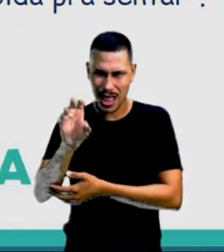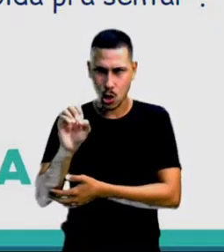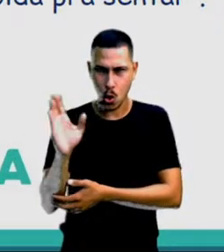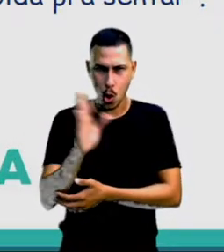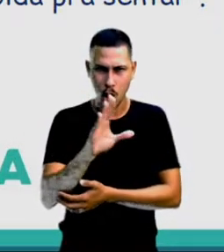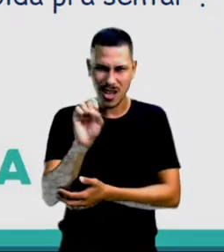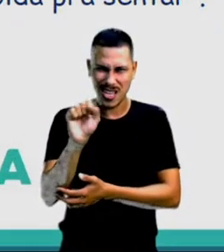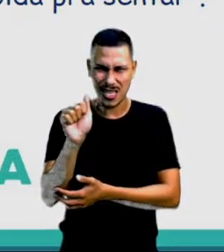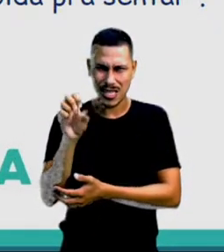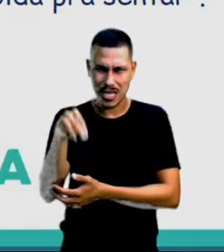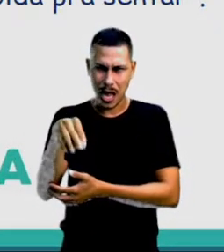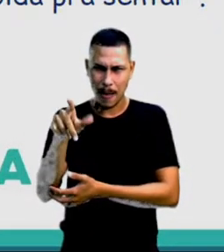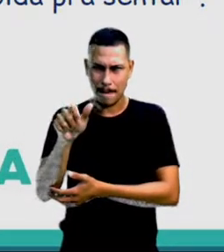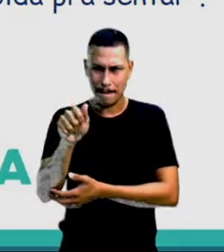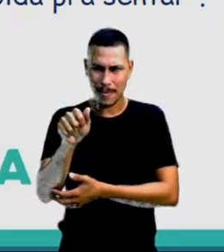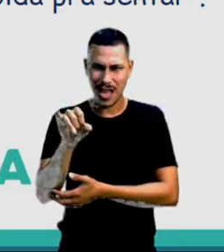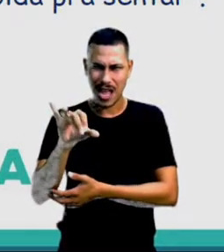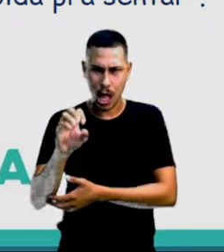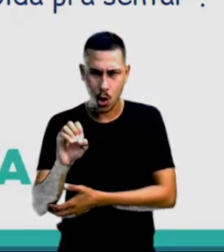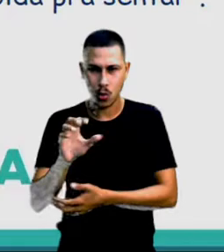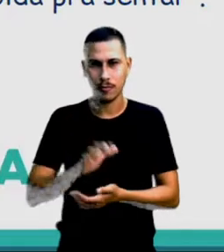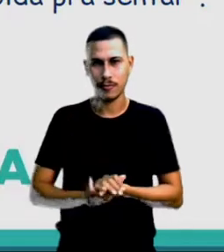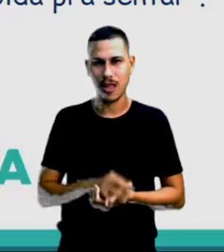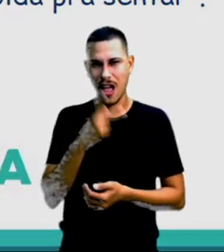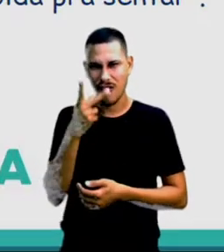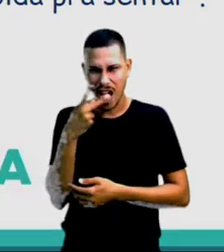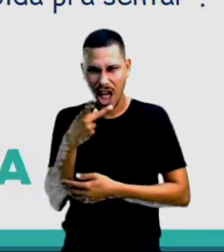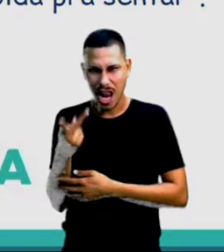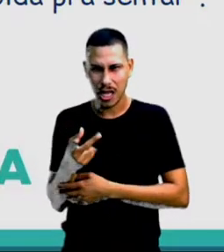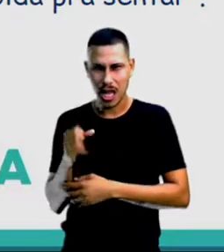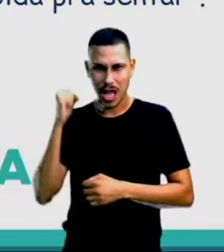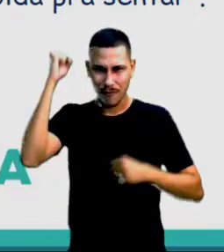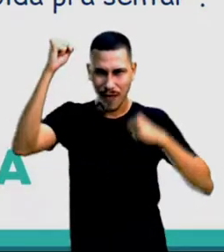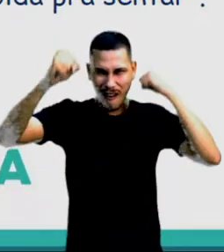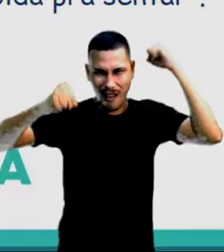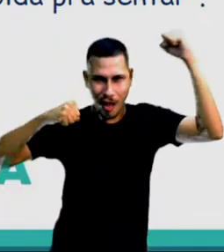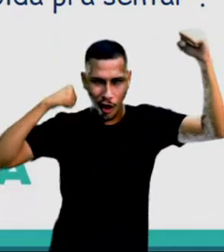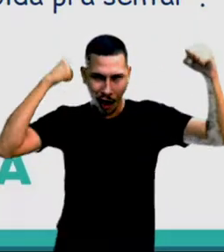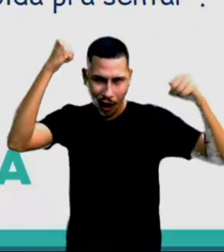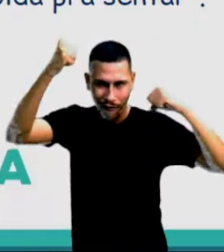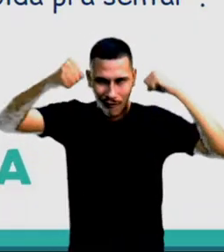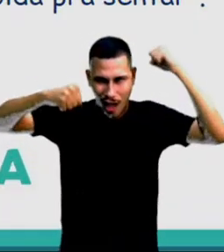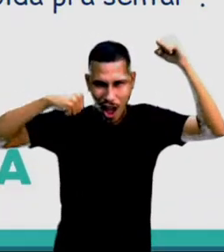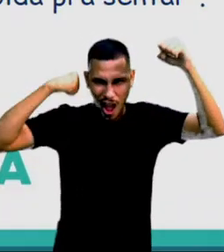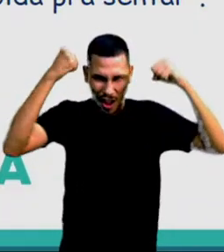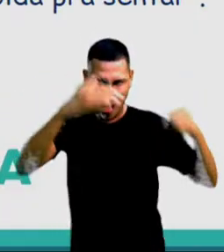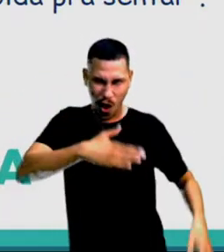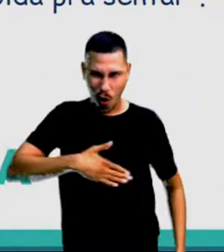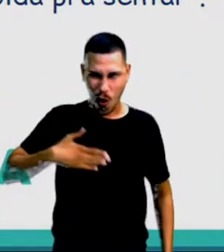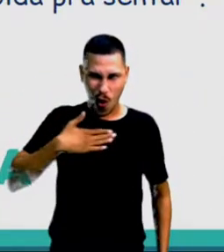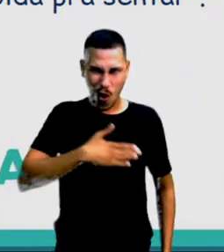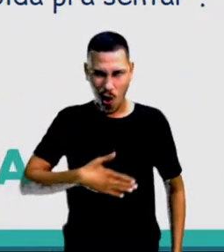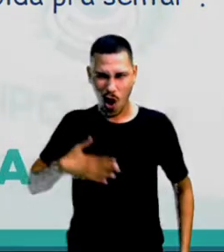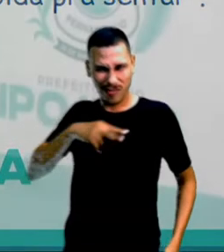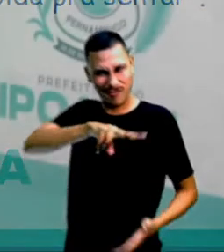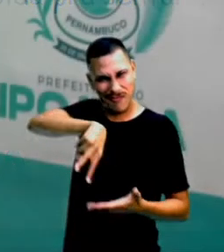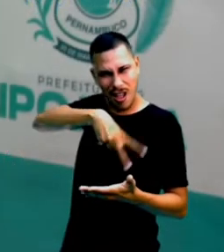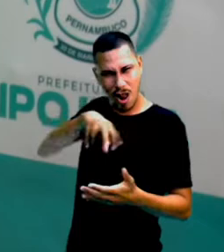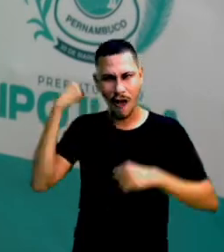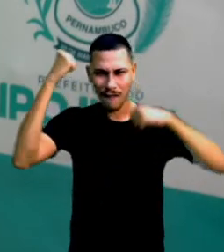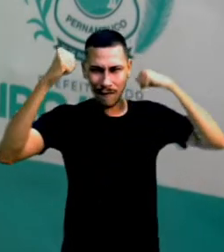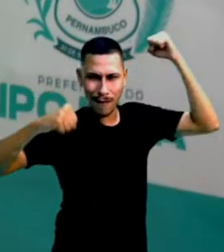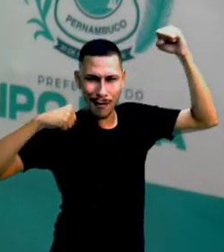muito chamada dançarina né ele fala que no bailão ela gosta de bailar no bailão ela gosta de bailar